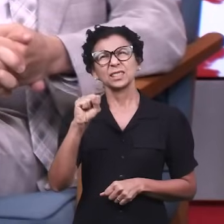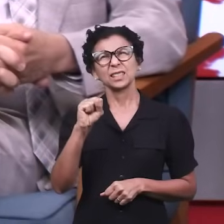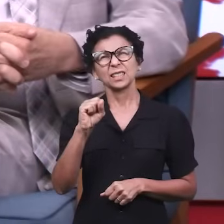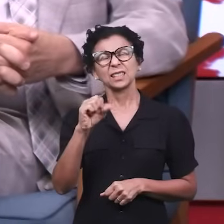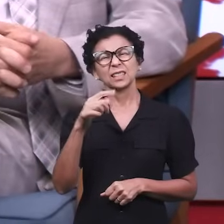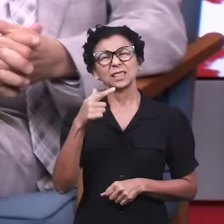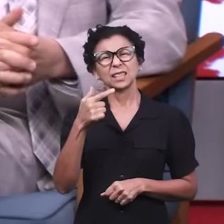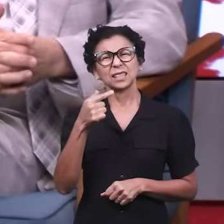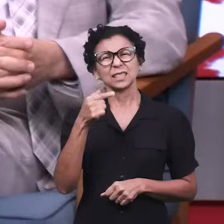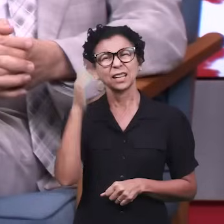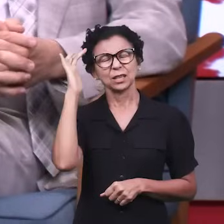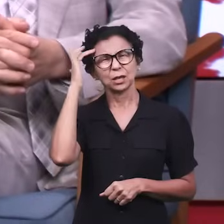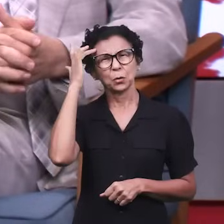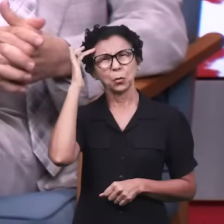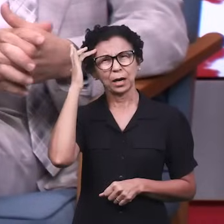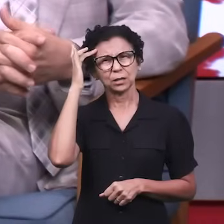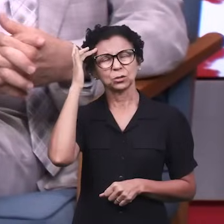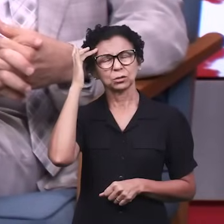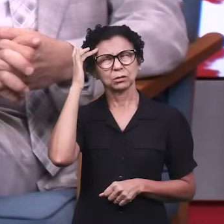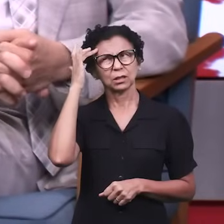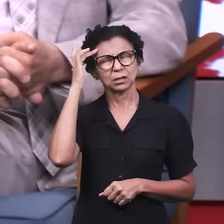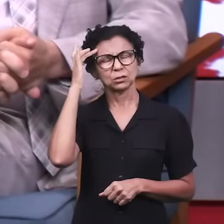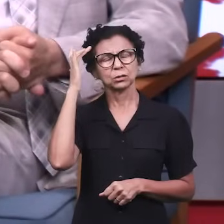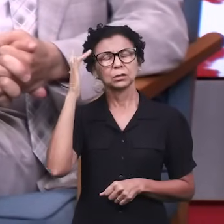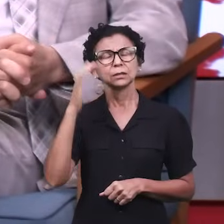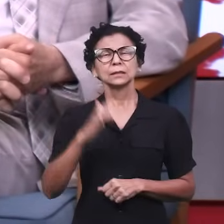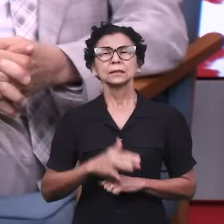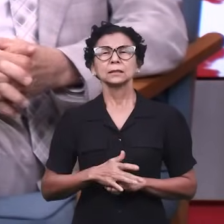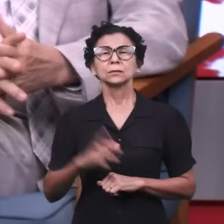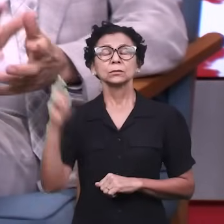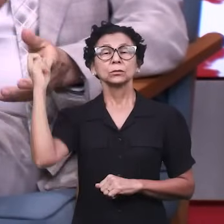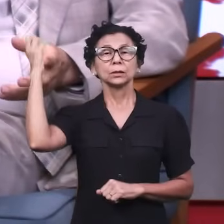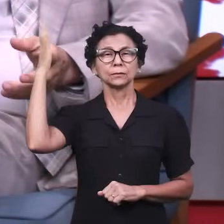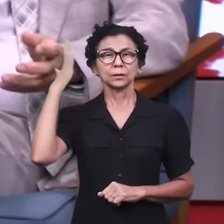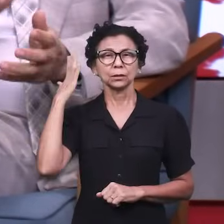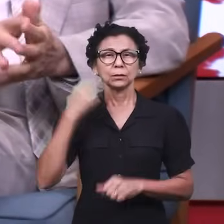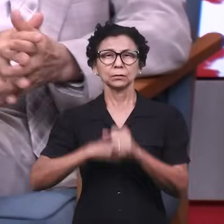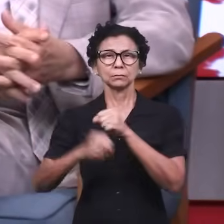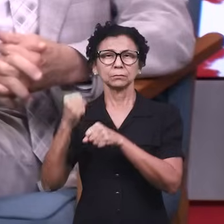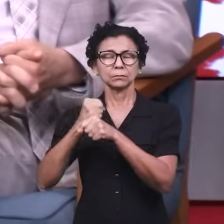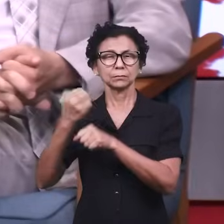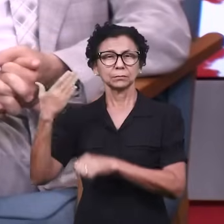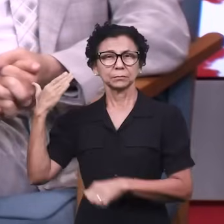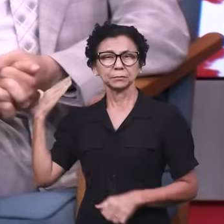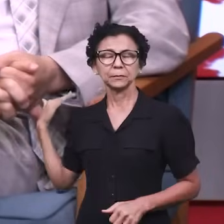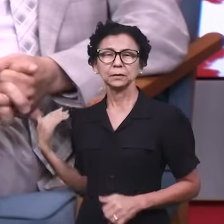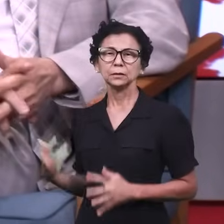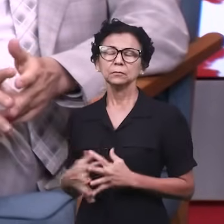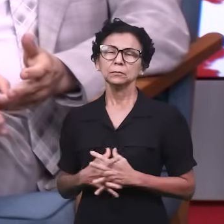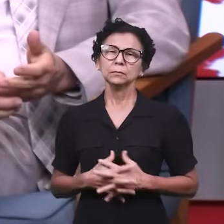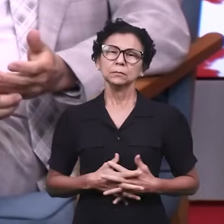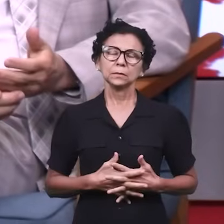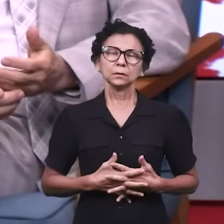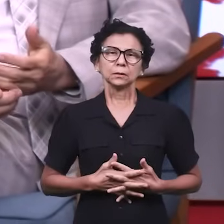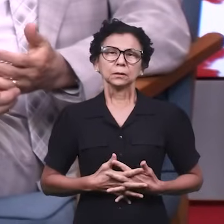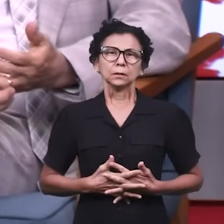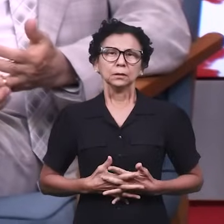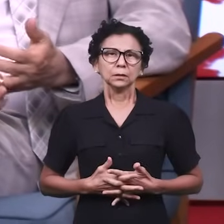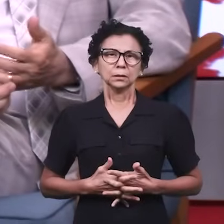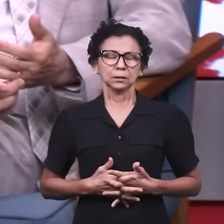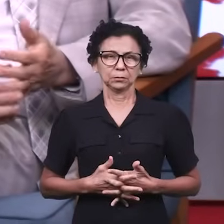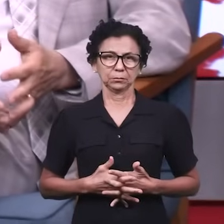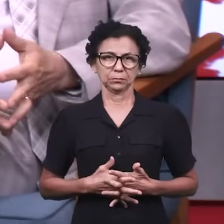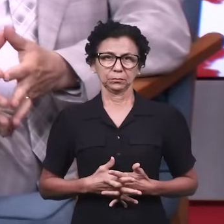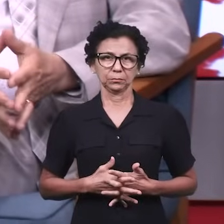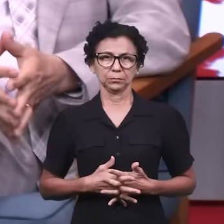época, acho que foi 87. Acho que foi em 87. O Senhor deu uma revelação que fosse